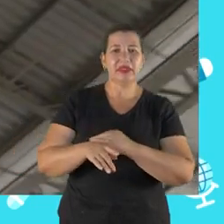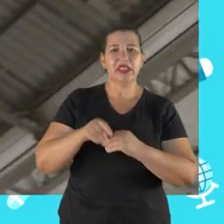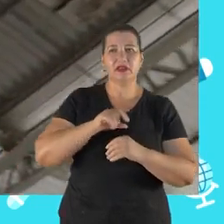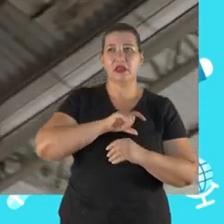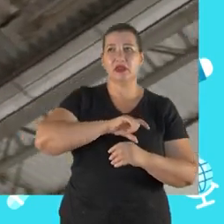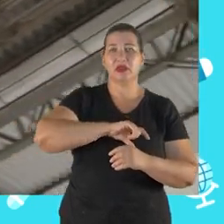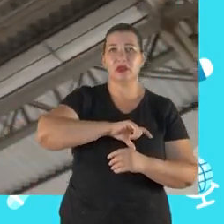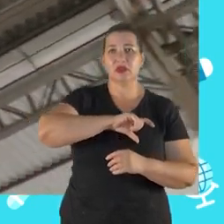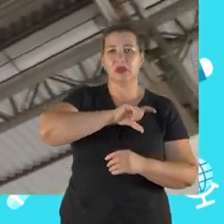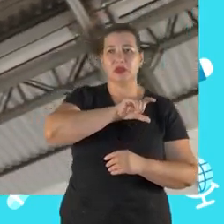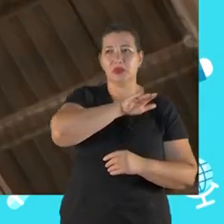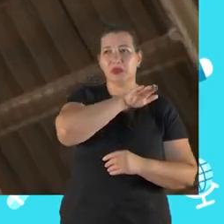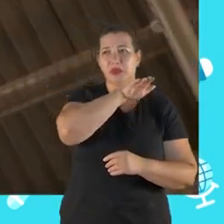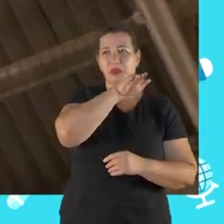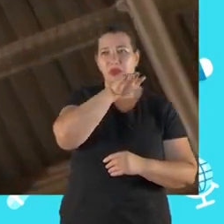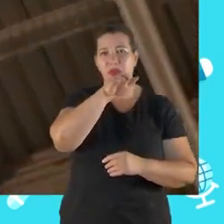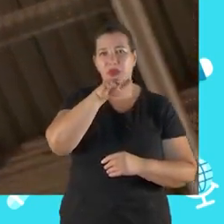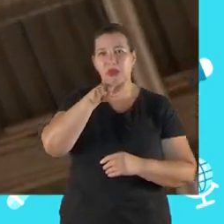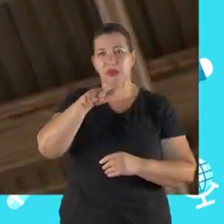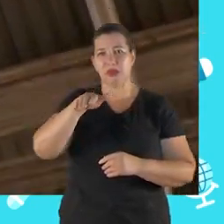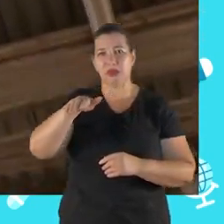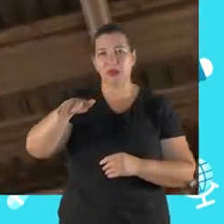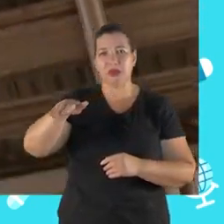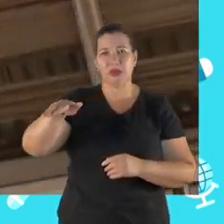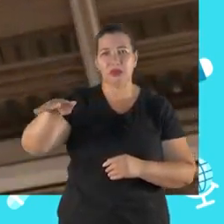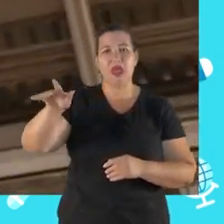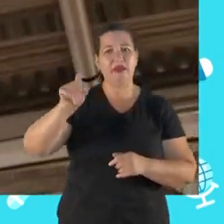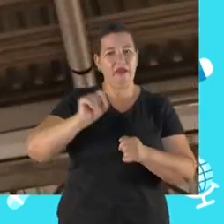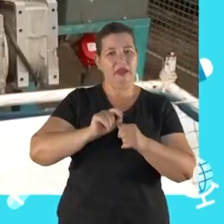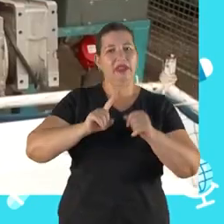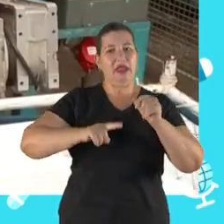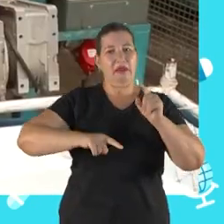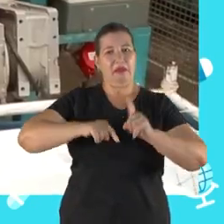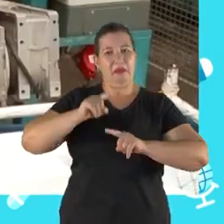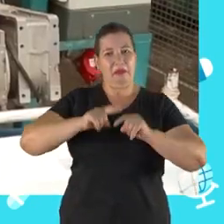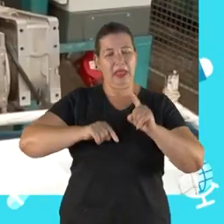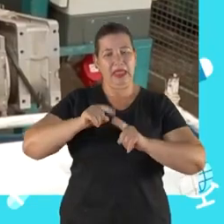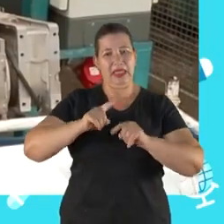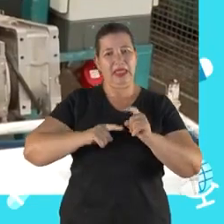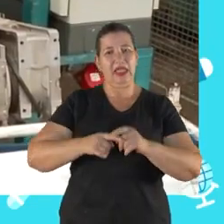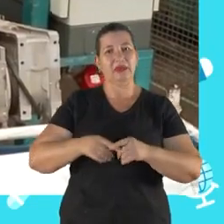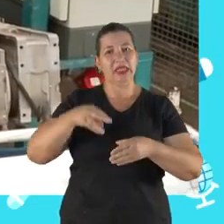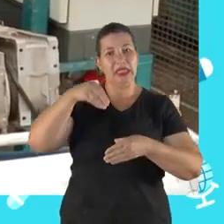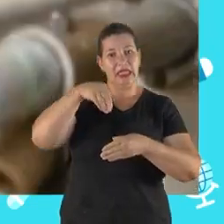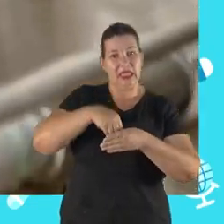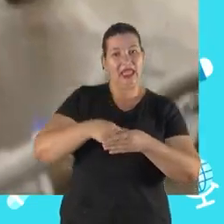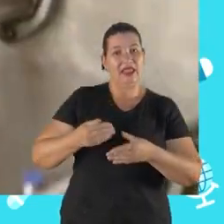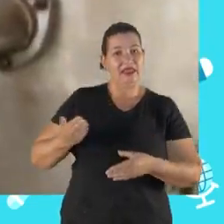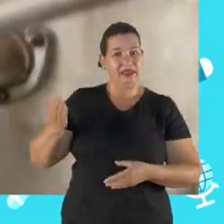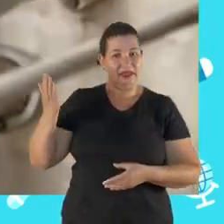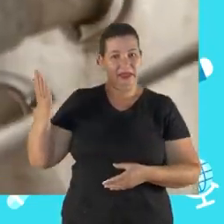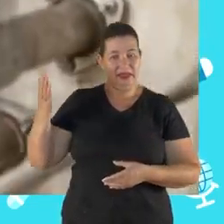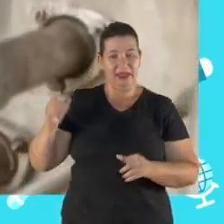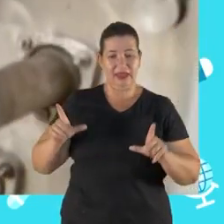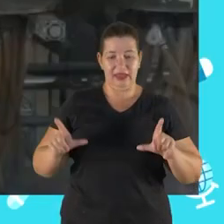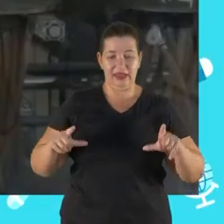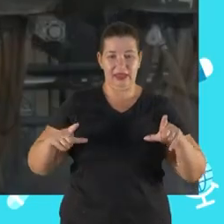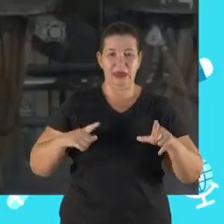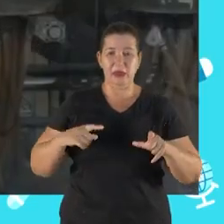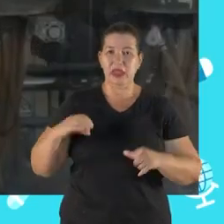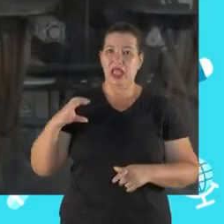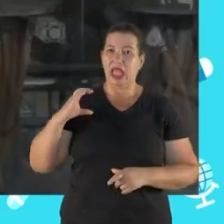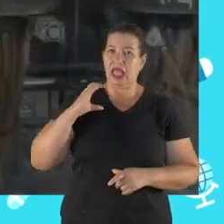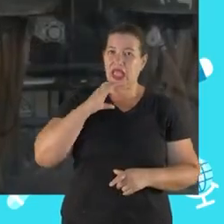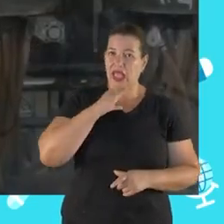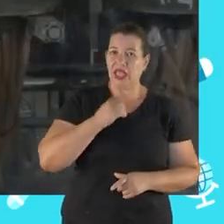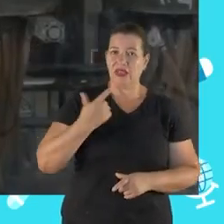no silo, vão caminhar pelo teto da fábrica para serem transformadas em peças. Para isso elas são injetadas dentro desses moldes